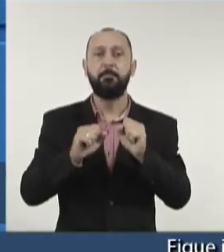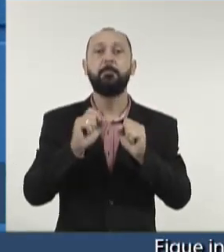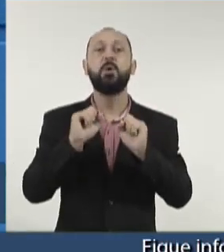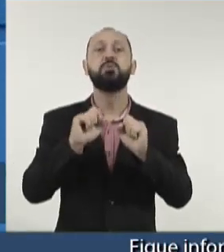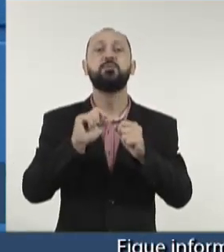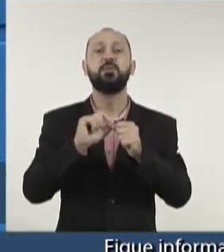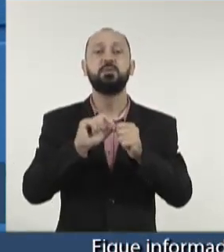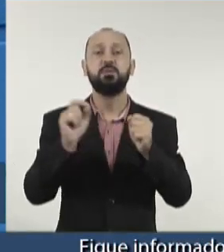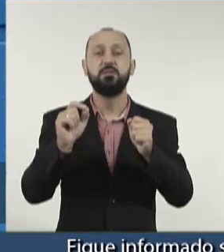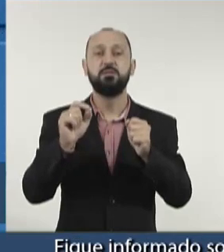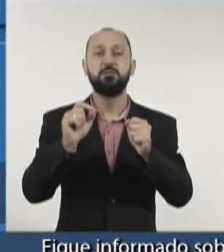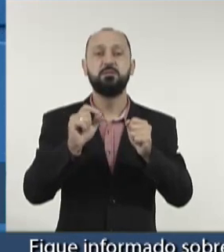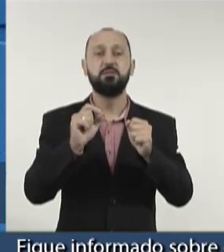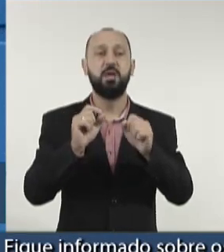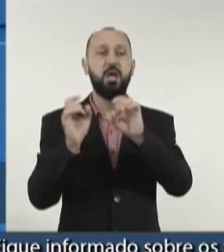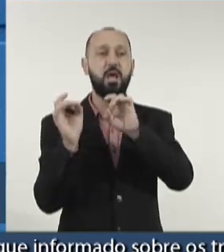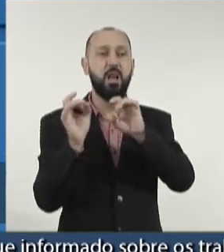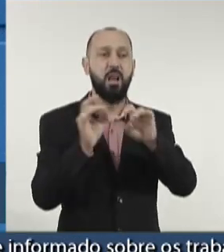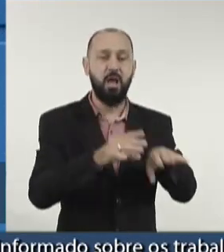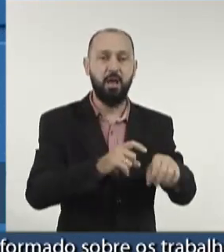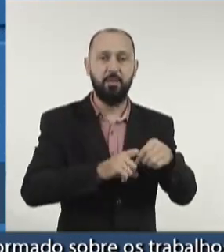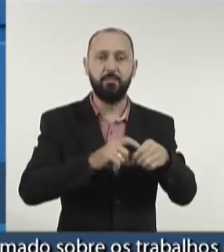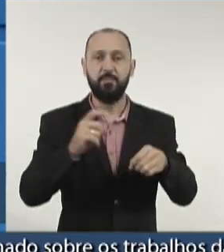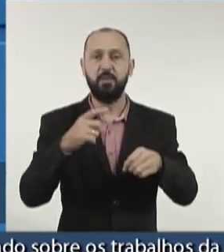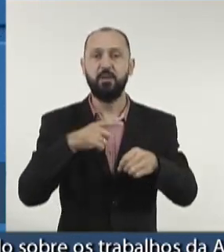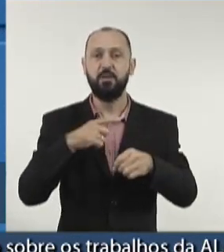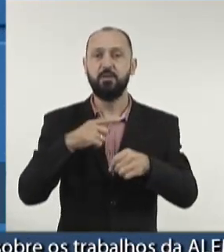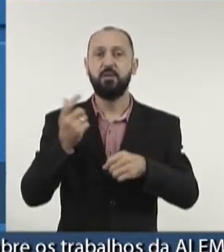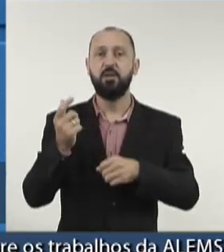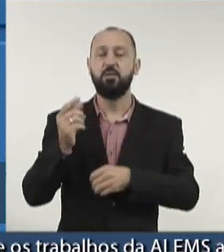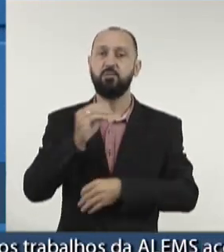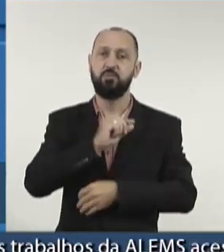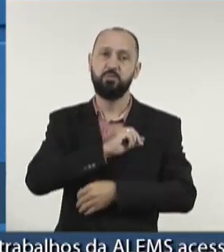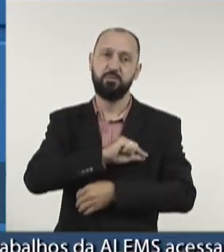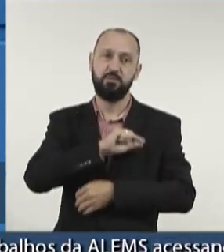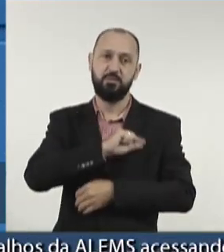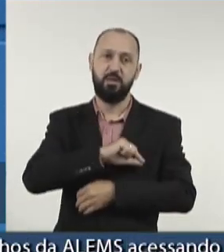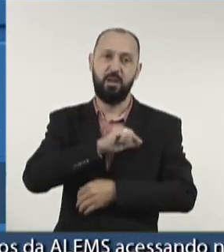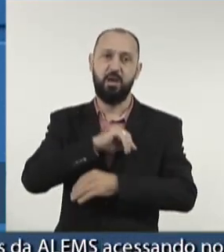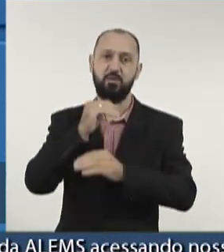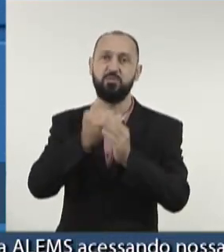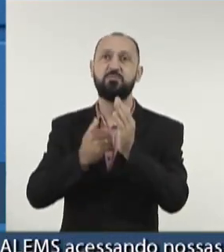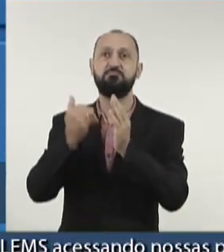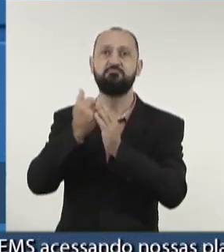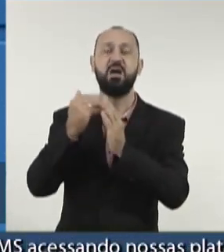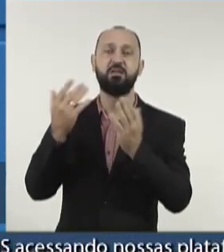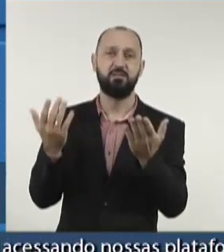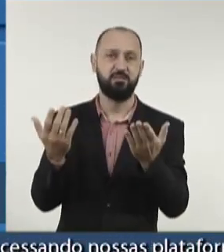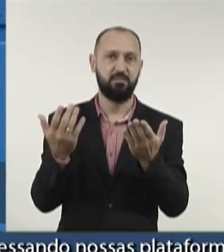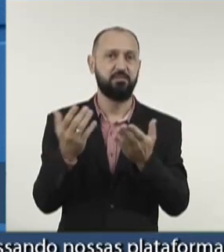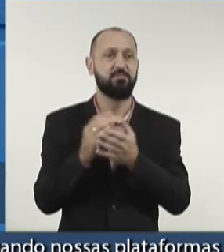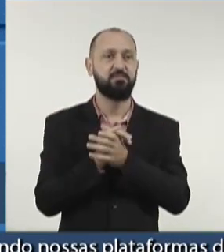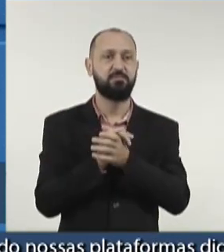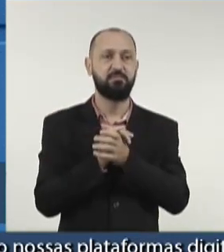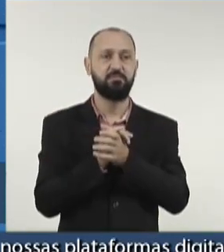deixar o plano ir para um outro plano, principalmente quem recebe os maiores salários, né? Isso